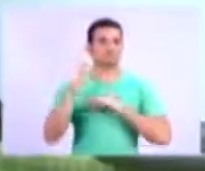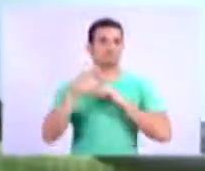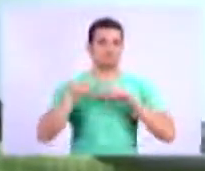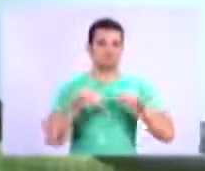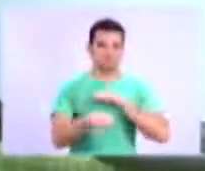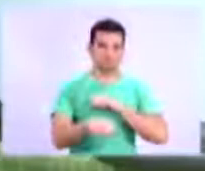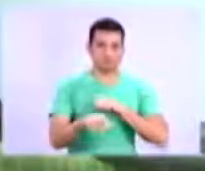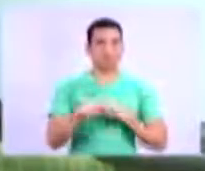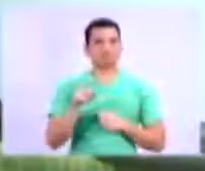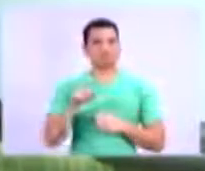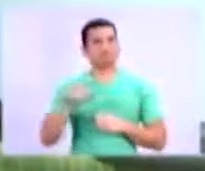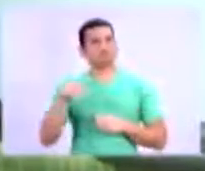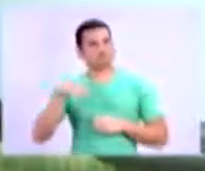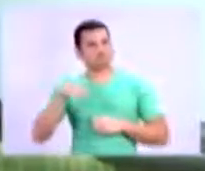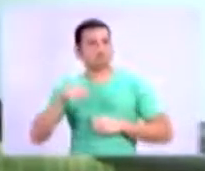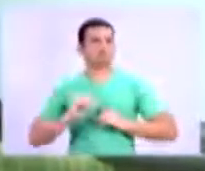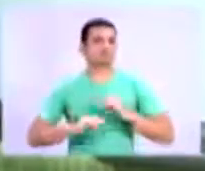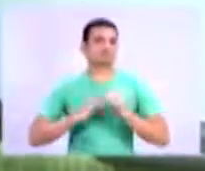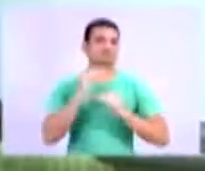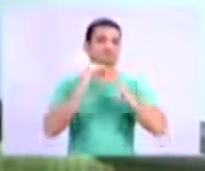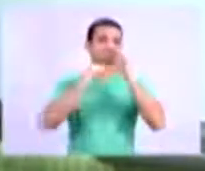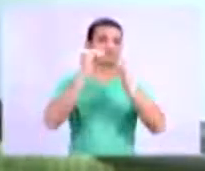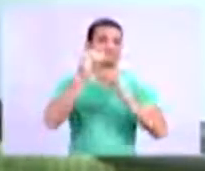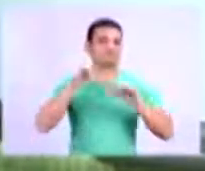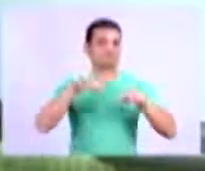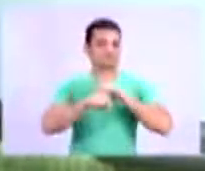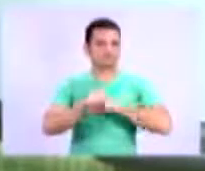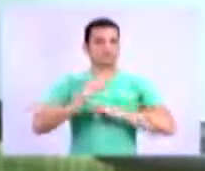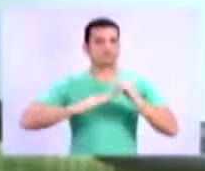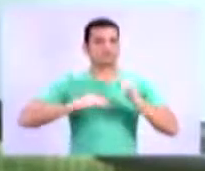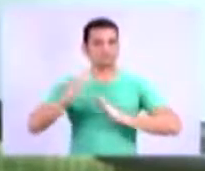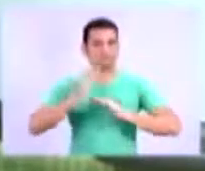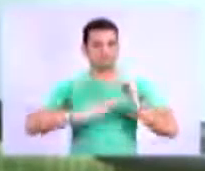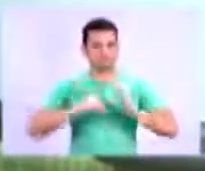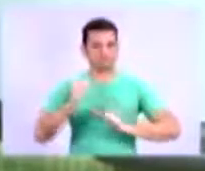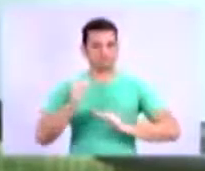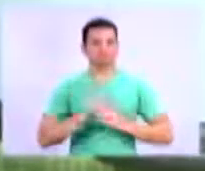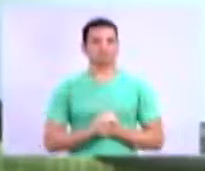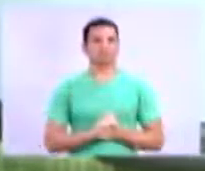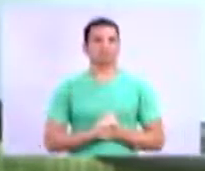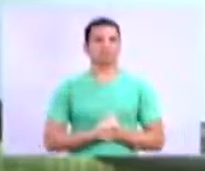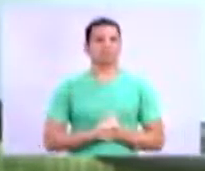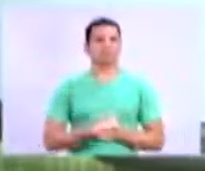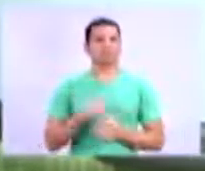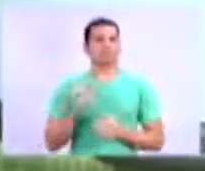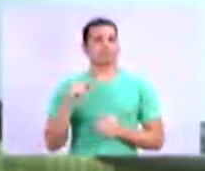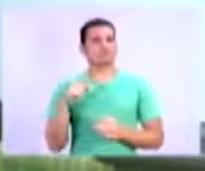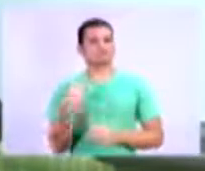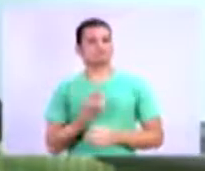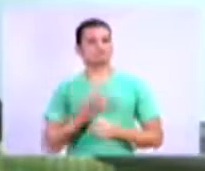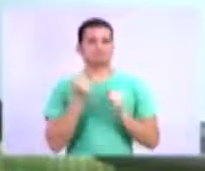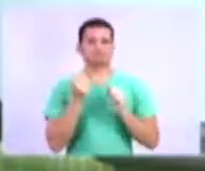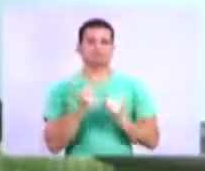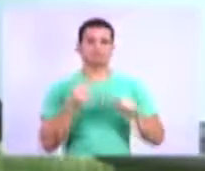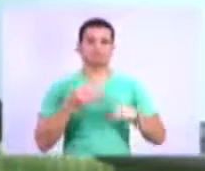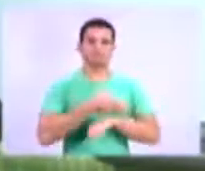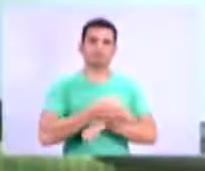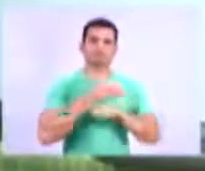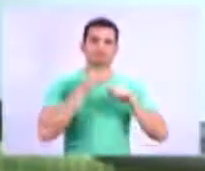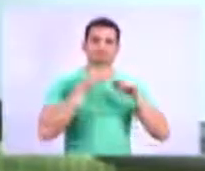o que nós estamos desenvolvendo aqui, né? Essa formação profissional para que nós possamos entrar na empresa de